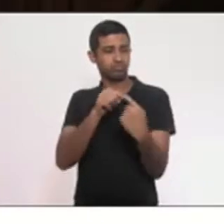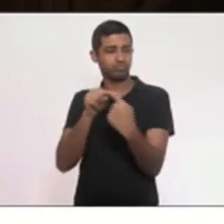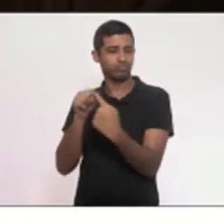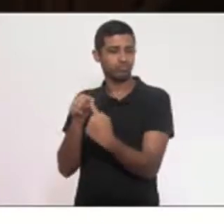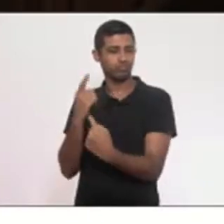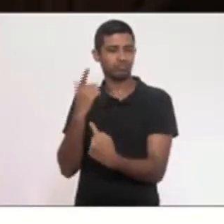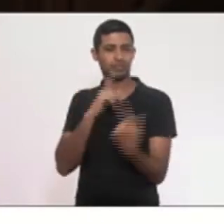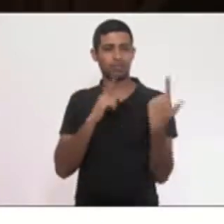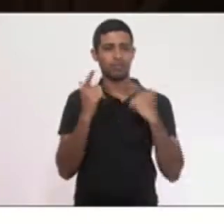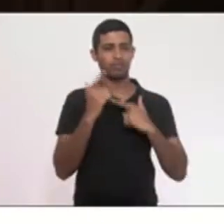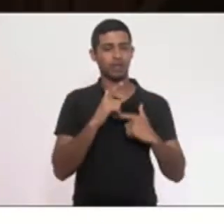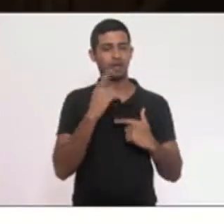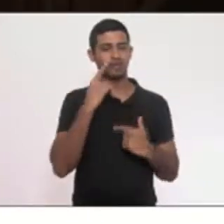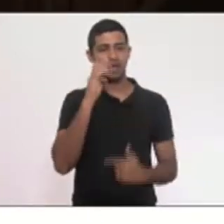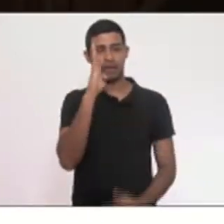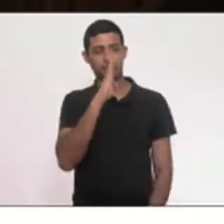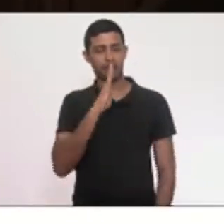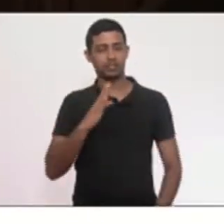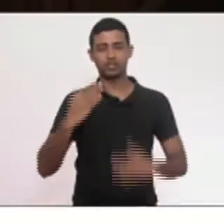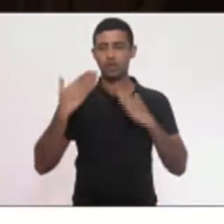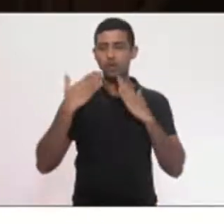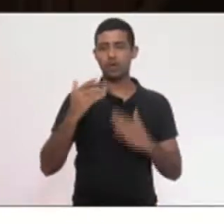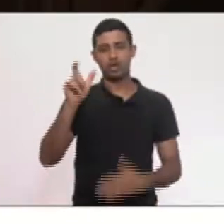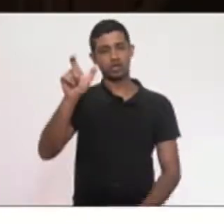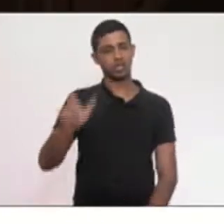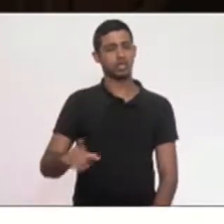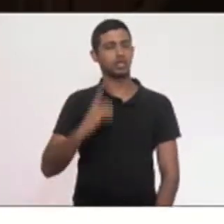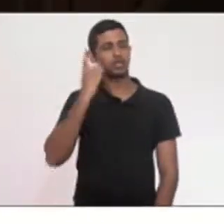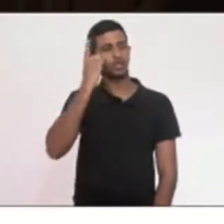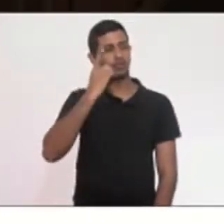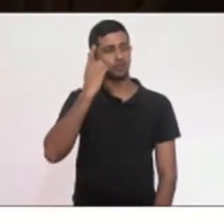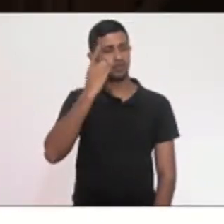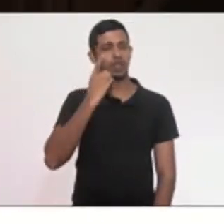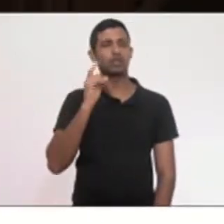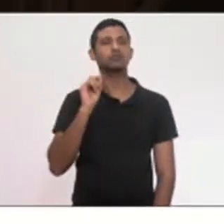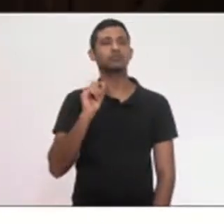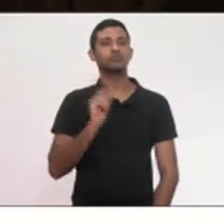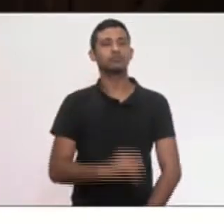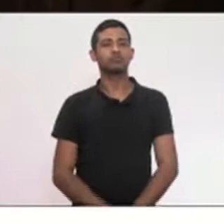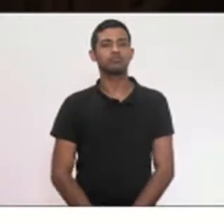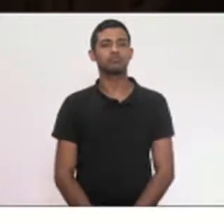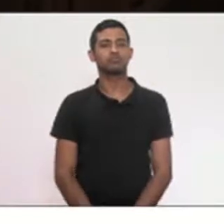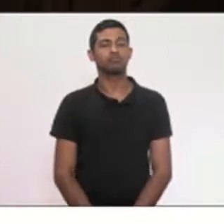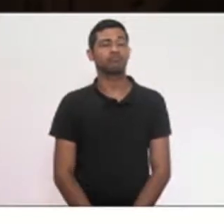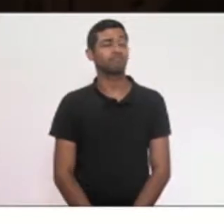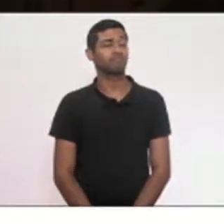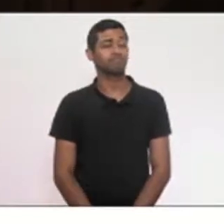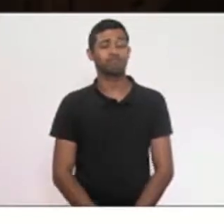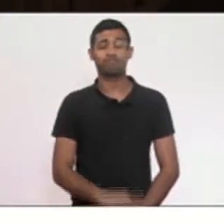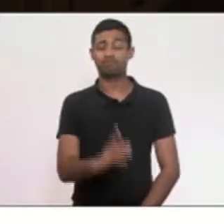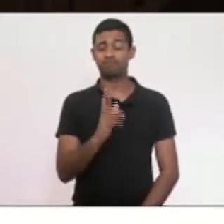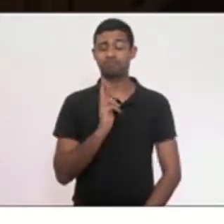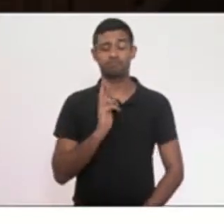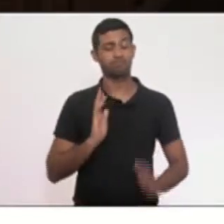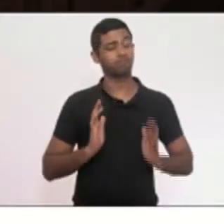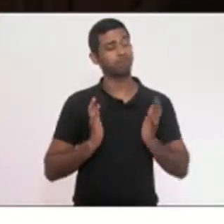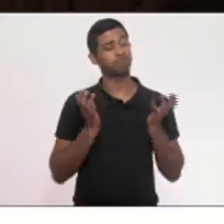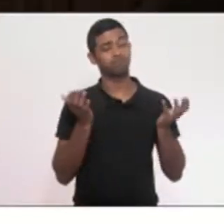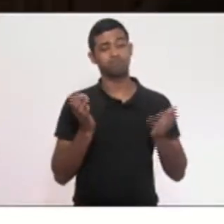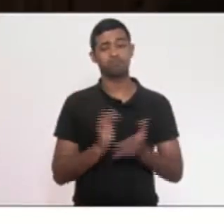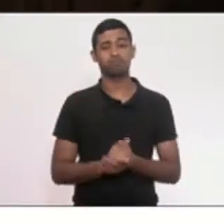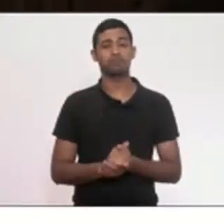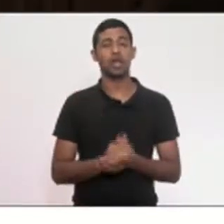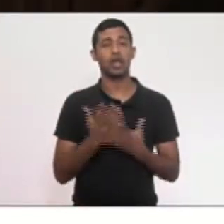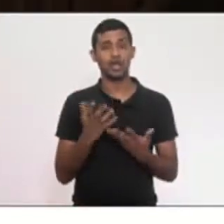o Brasil apresenta, deputado Sérgio Fernandes, um resultado desolador. E eu quero, para quem